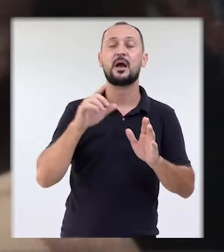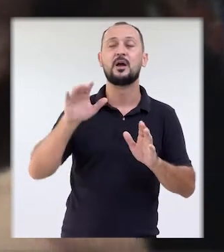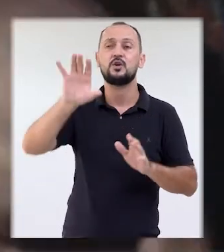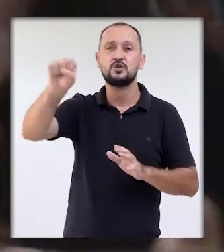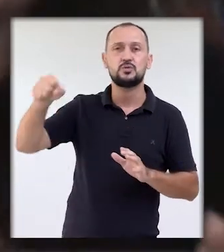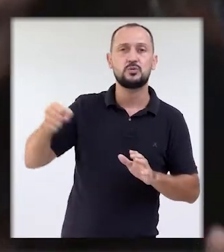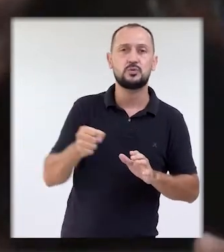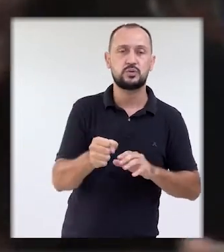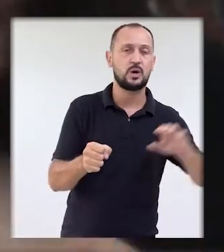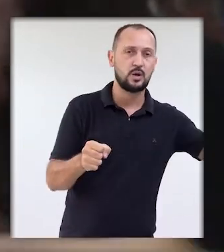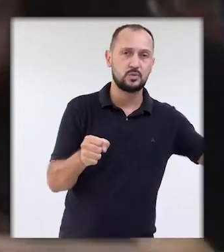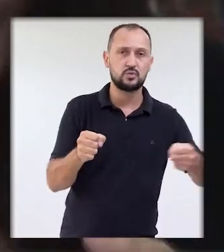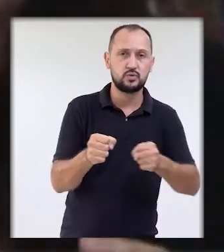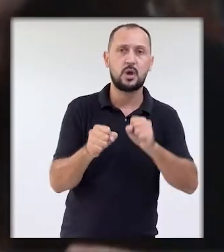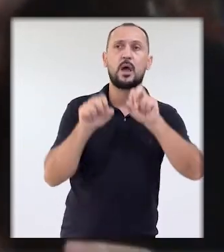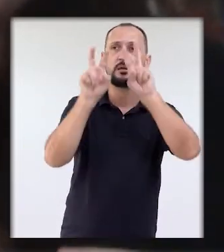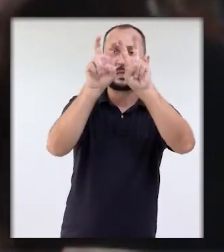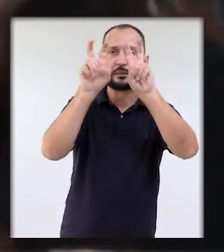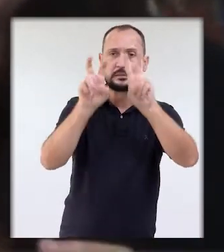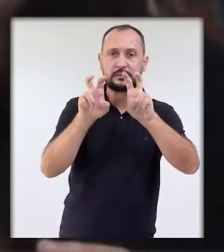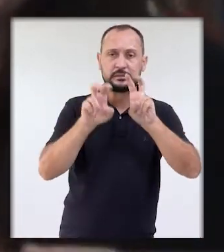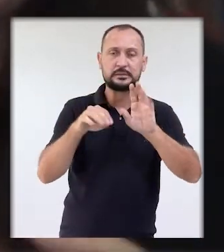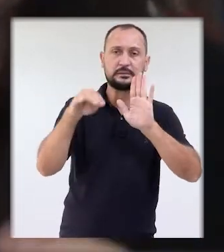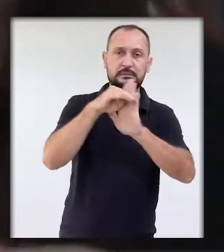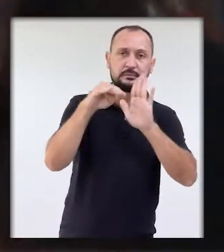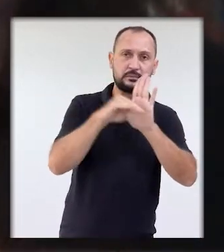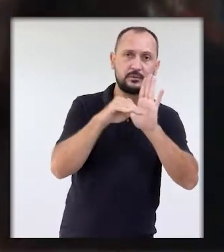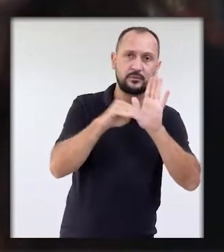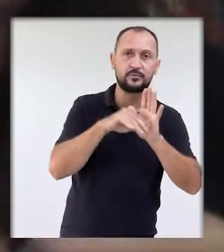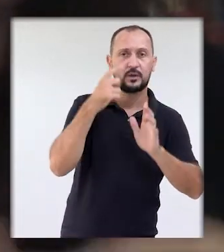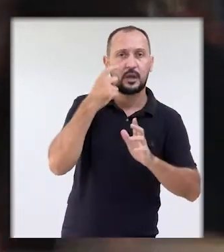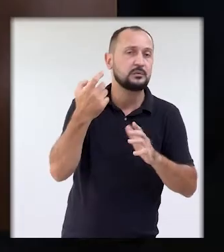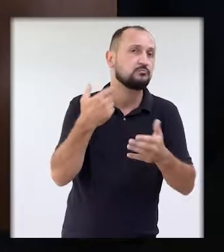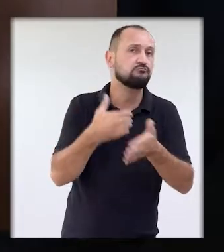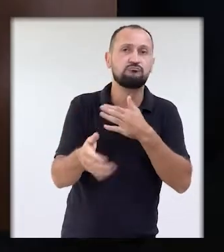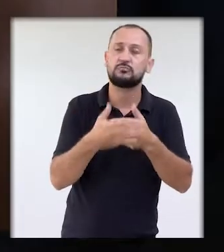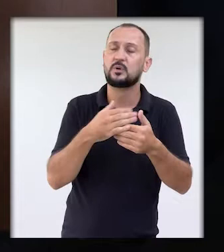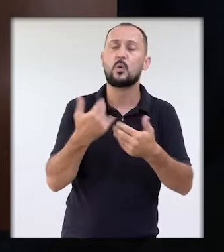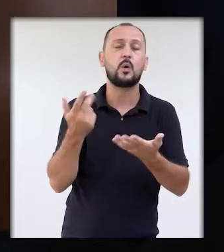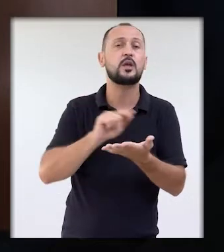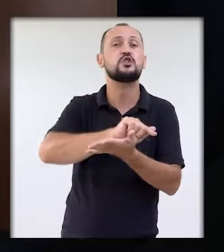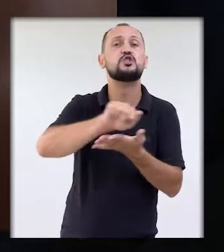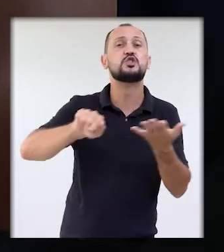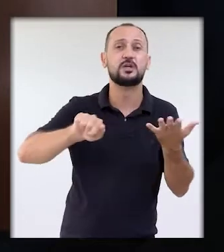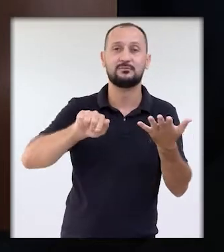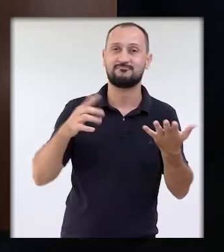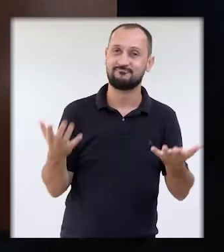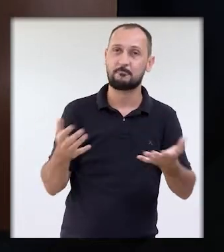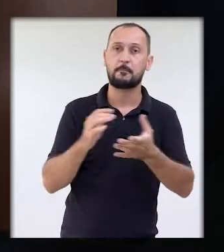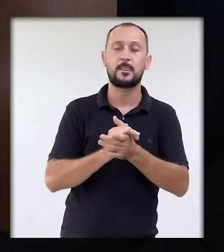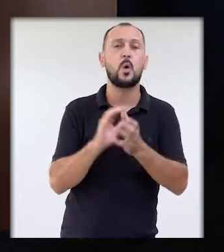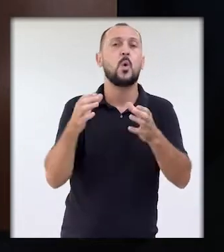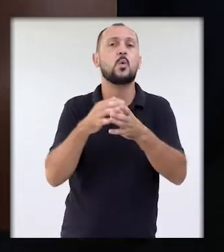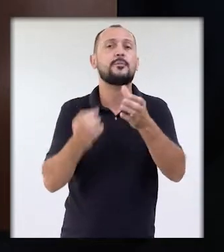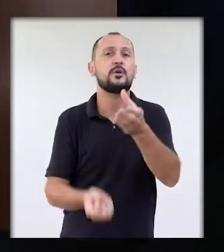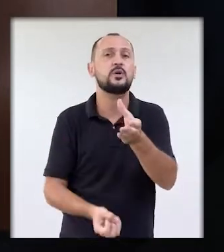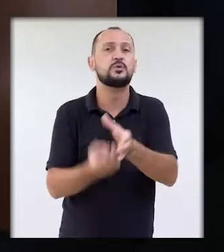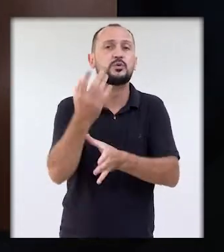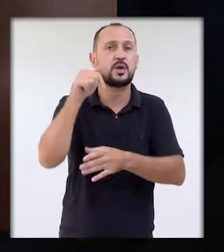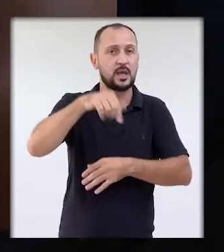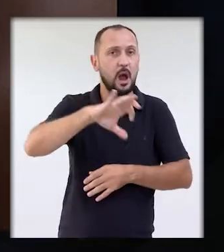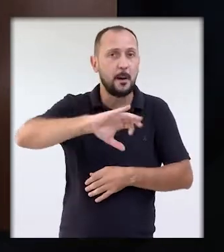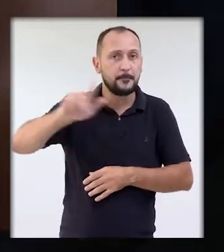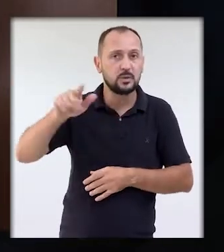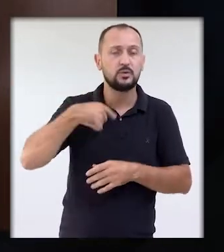para contemplar diversas pautas dentro do Leia Mulheres. Então, acho que ele é interessante para qualquer gênero. Com certeza. E desde que o grupo